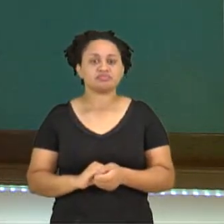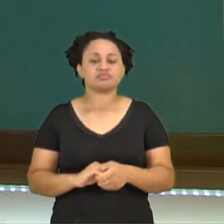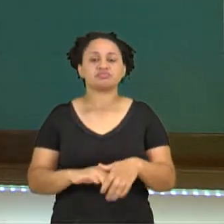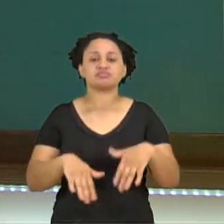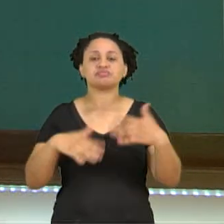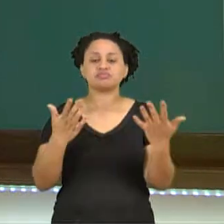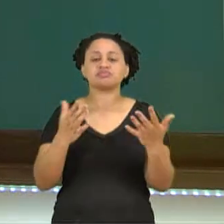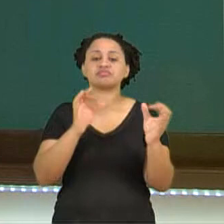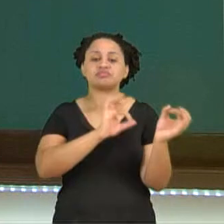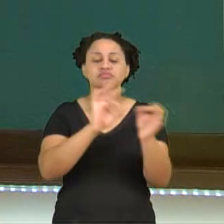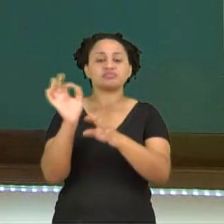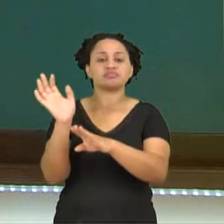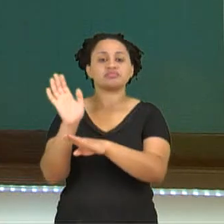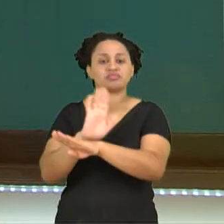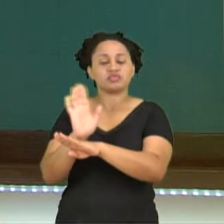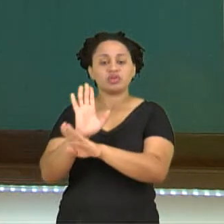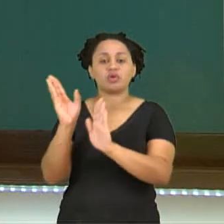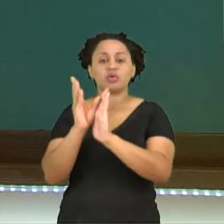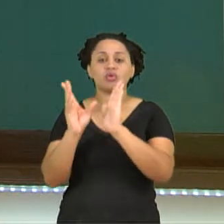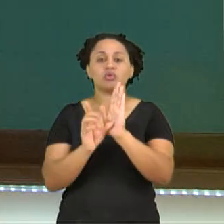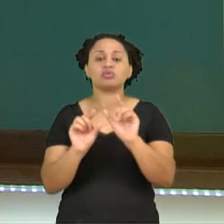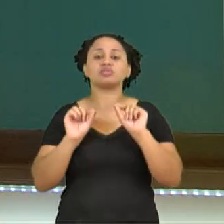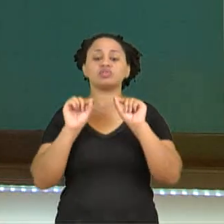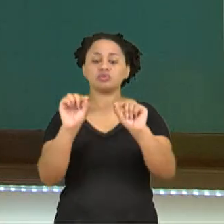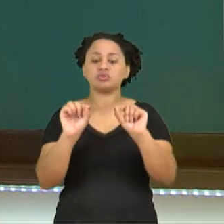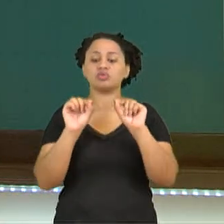Vimos nesse vídeo, nós falamos sobre